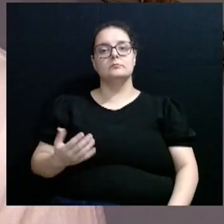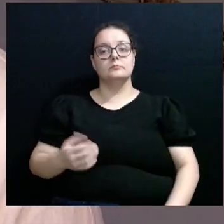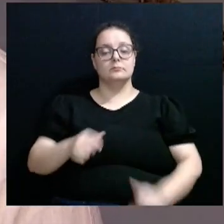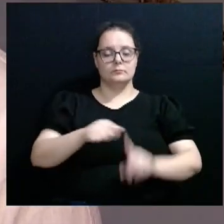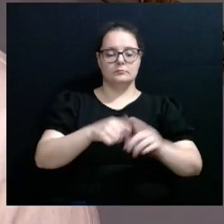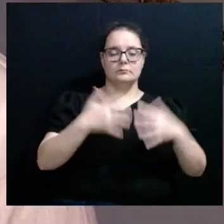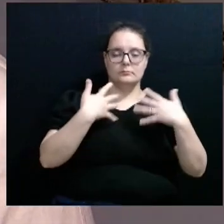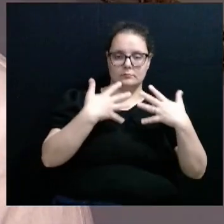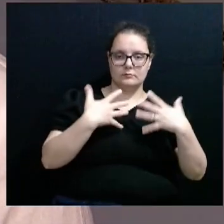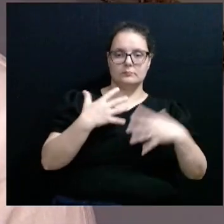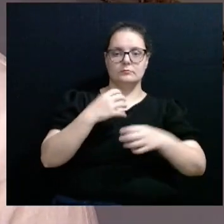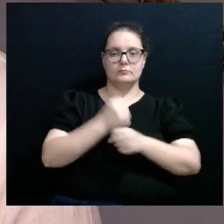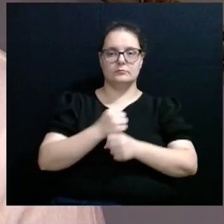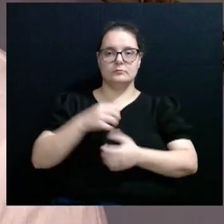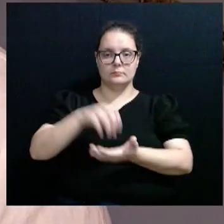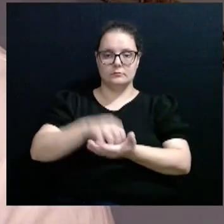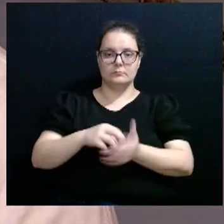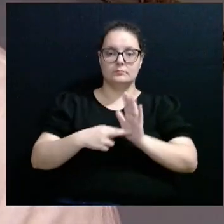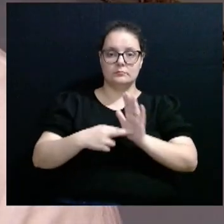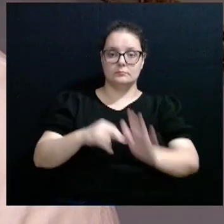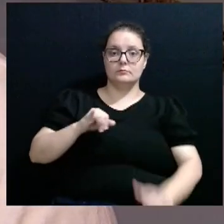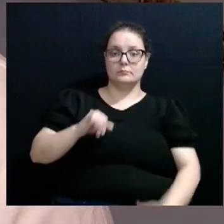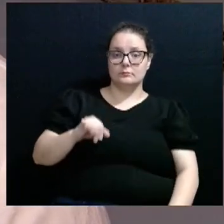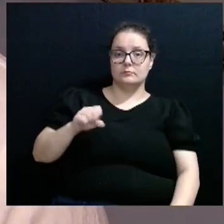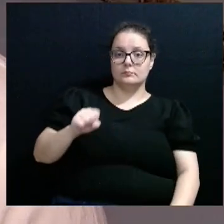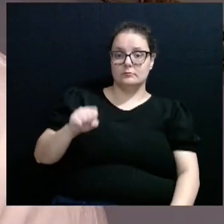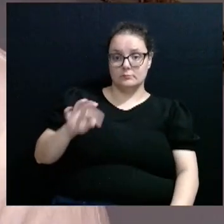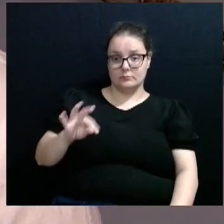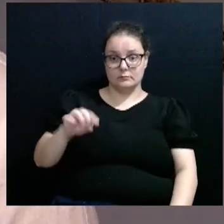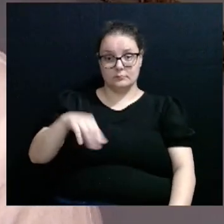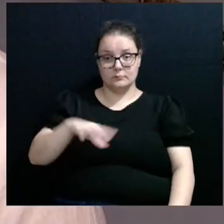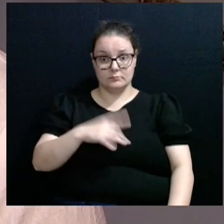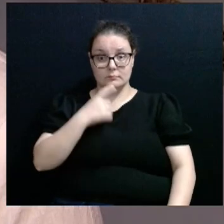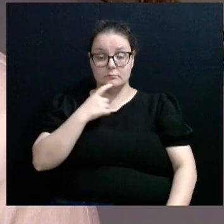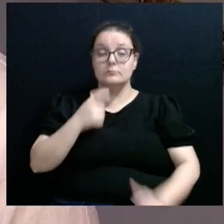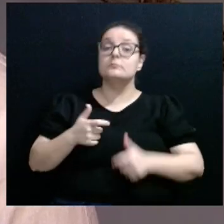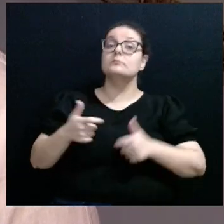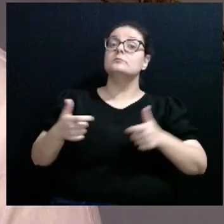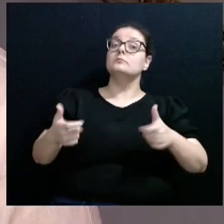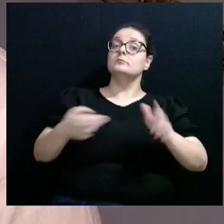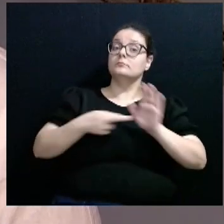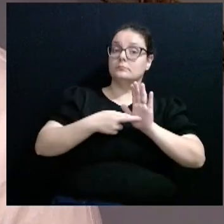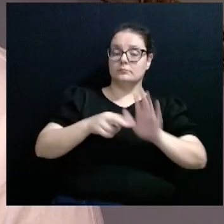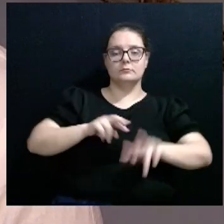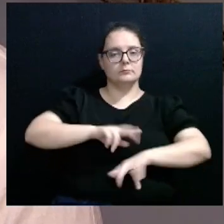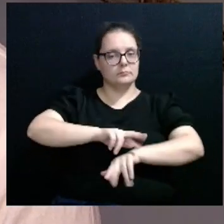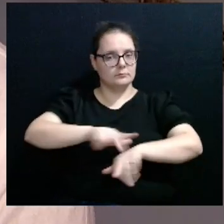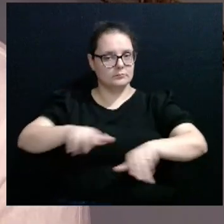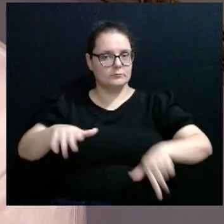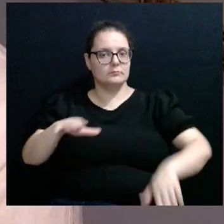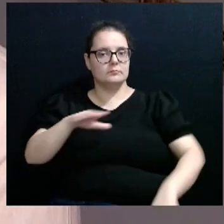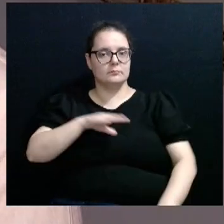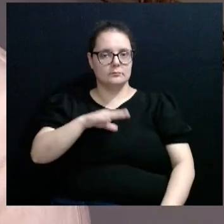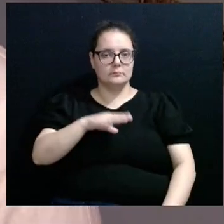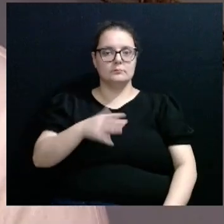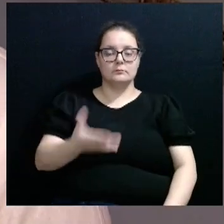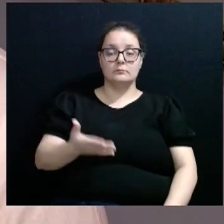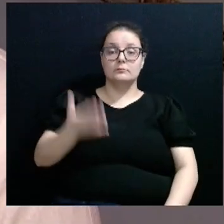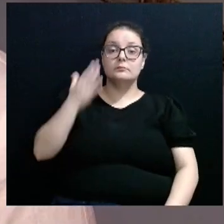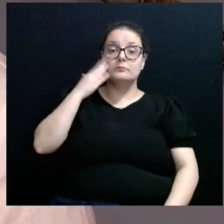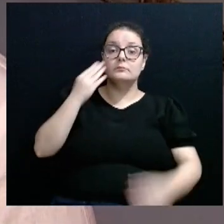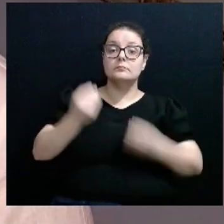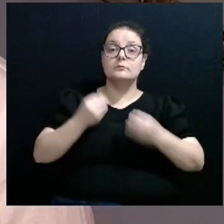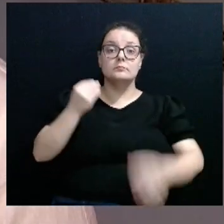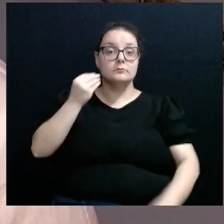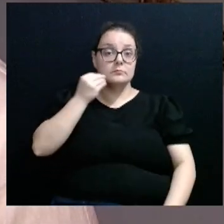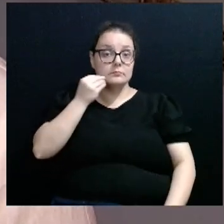Centro de Referência de IST aqui do nosso município, que é uma grande referência para diversas cidades, para a gente saber como que as testagens estavam acontecendo e